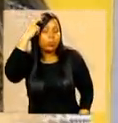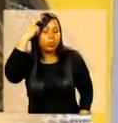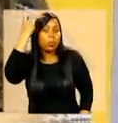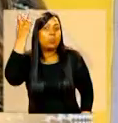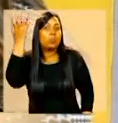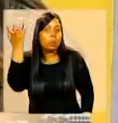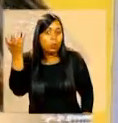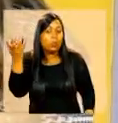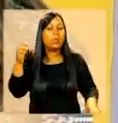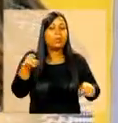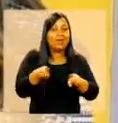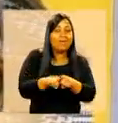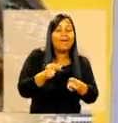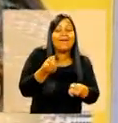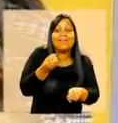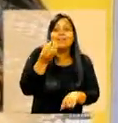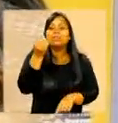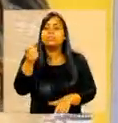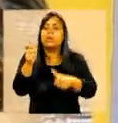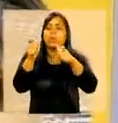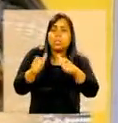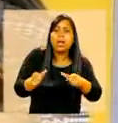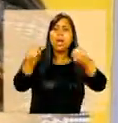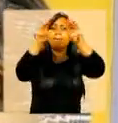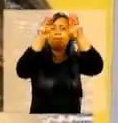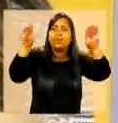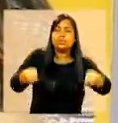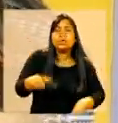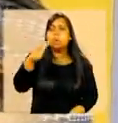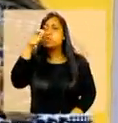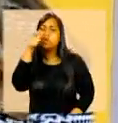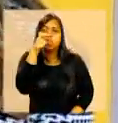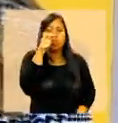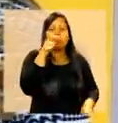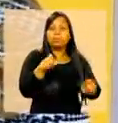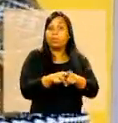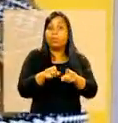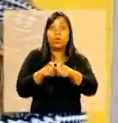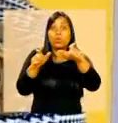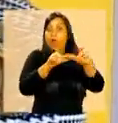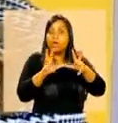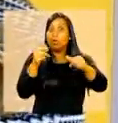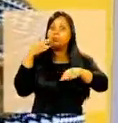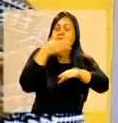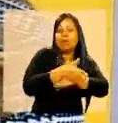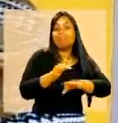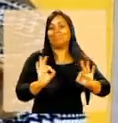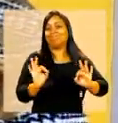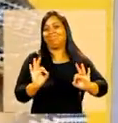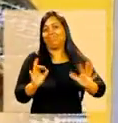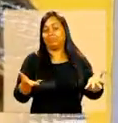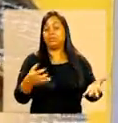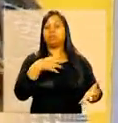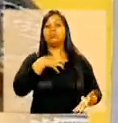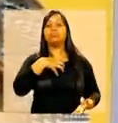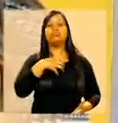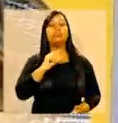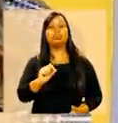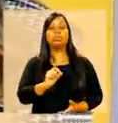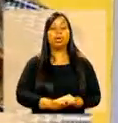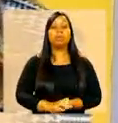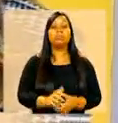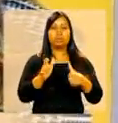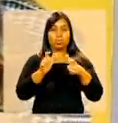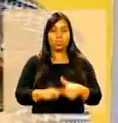museus, né? Eu gosto de visitar, sim, pontos turísticos também. E lugares, às vezes, que nem todas as pessoas vão. Eu sigo muito perfil